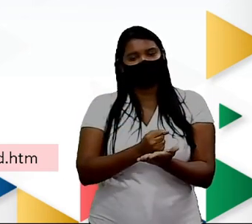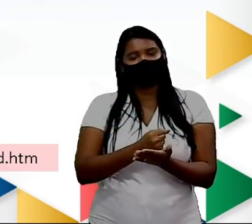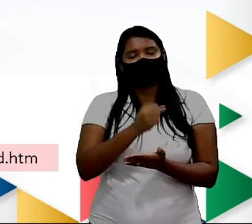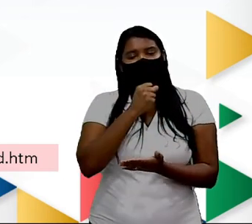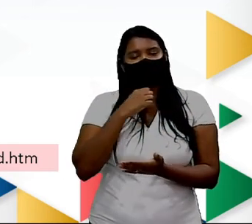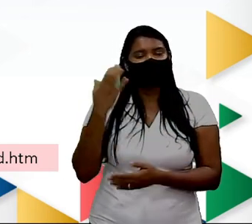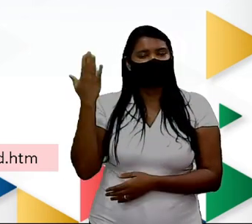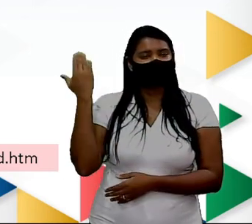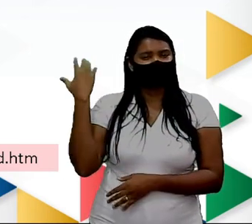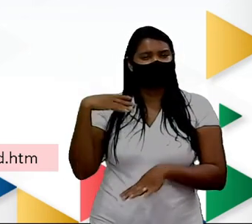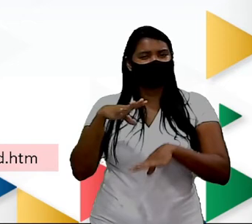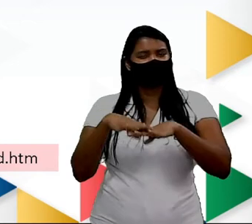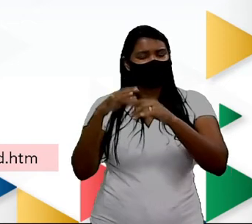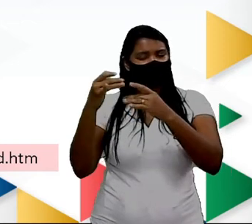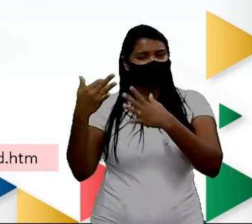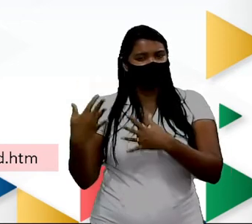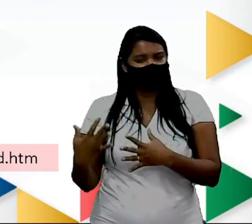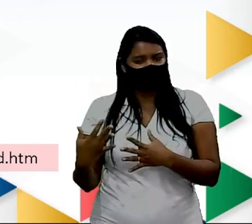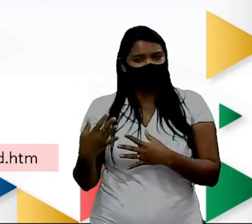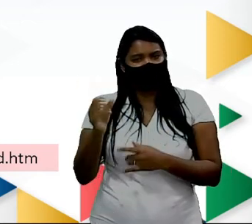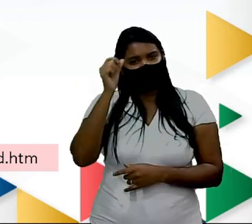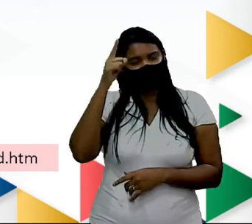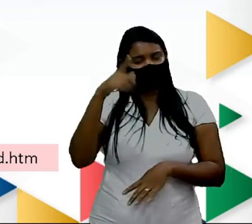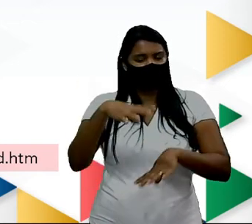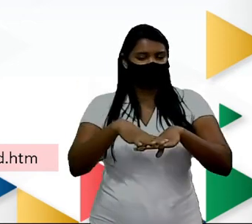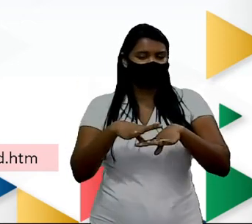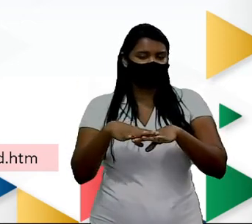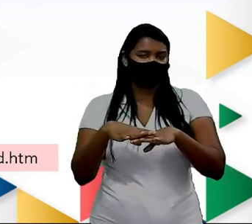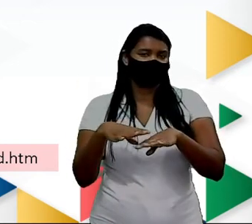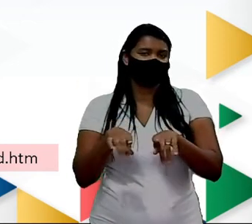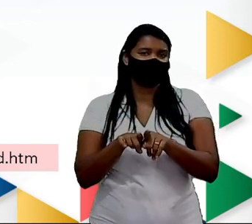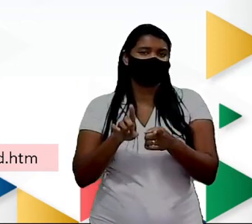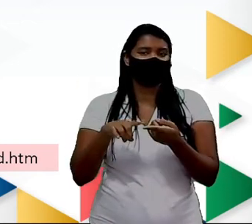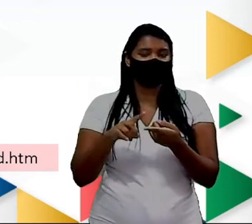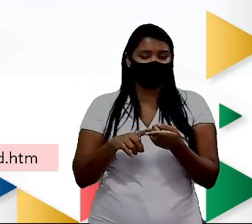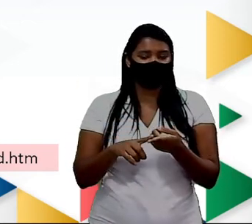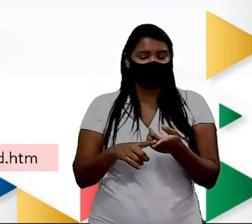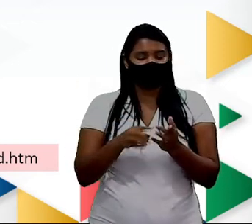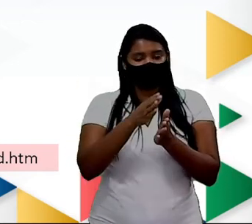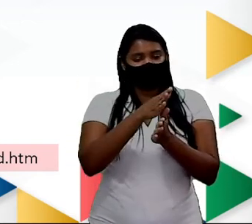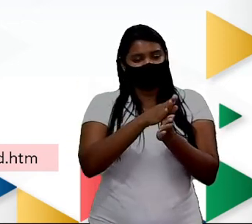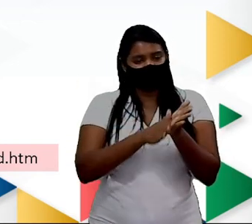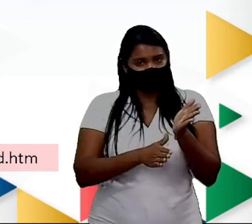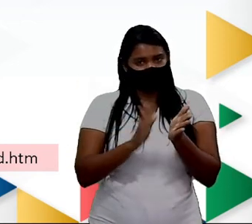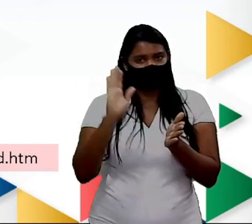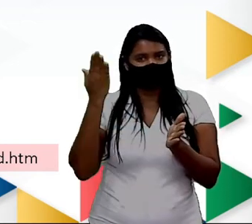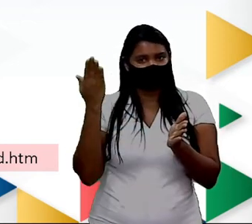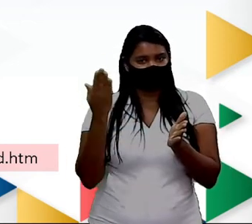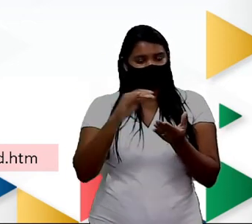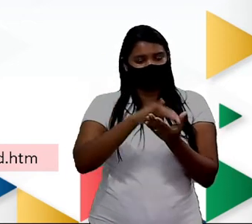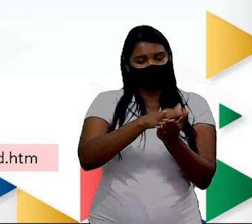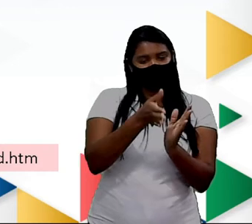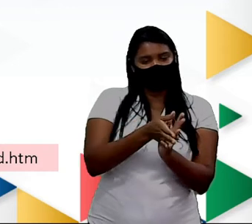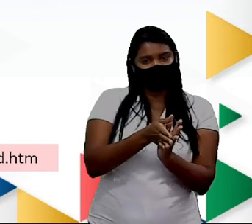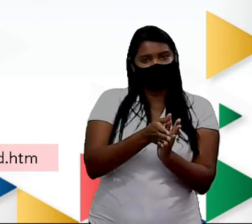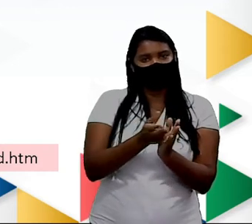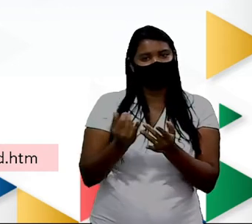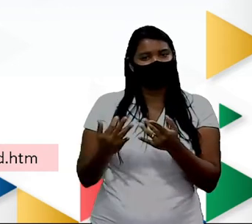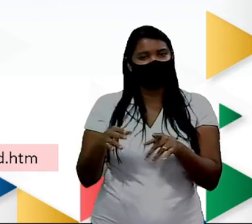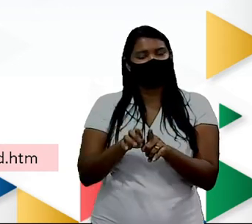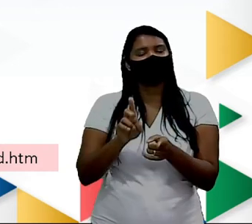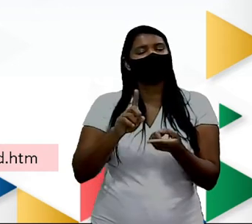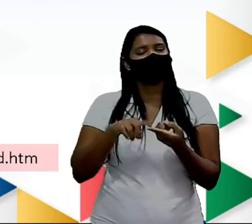antigos da matemática, que trata a ideia da matemática. Tem as tábuas de argila cozida também, tá bom?